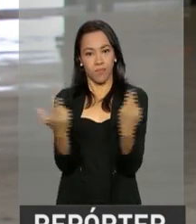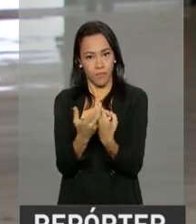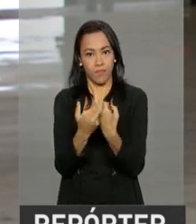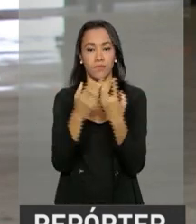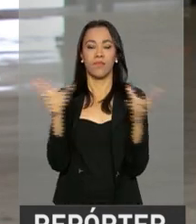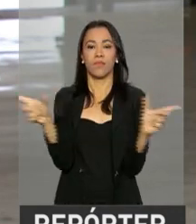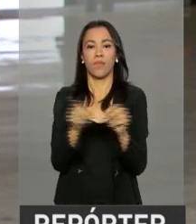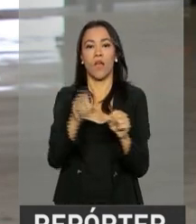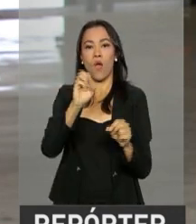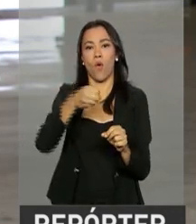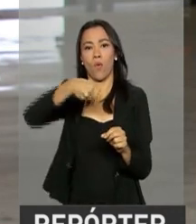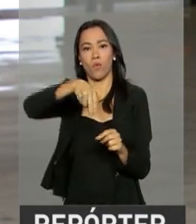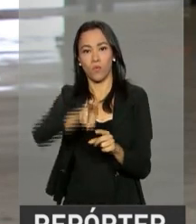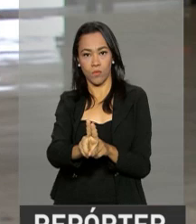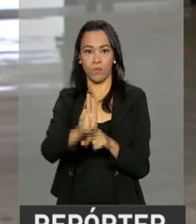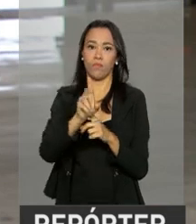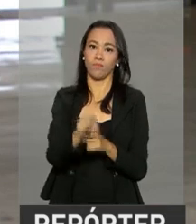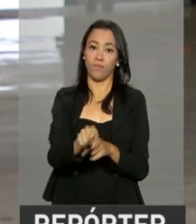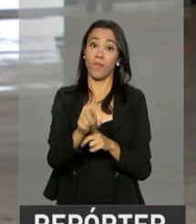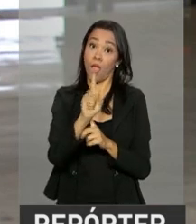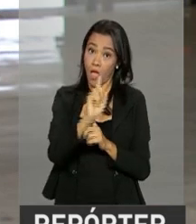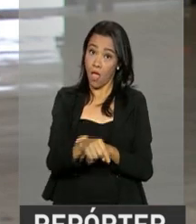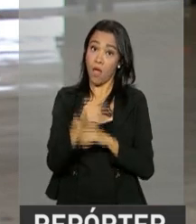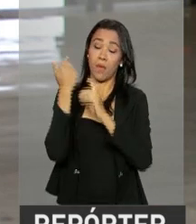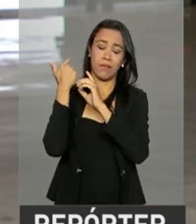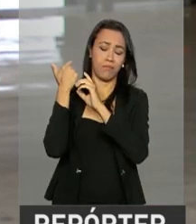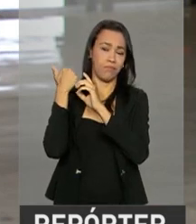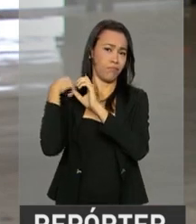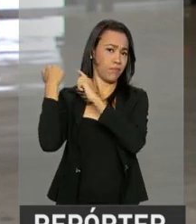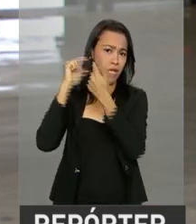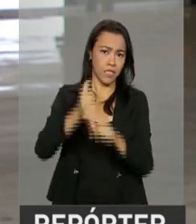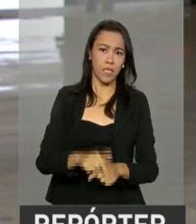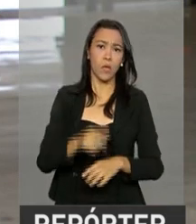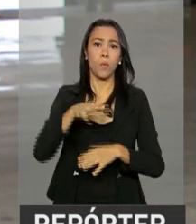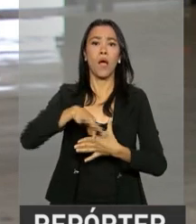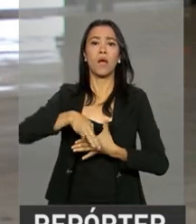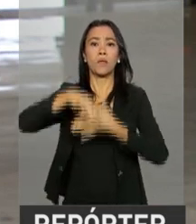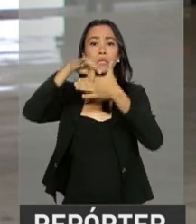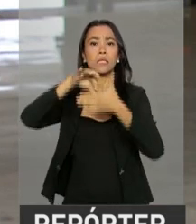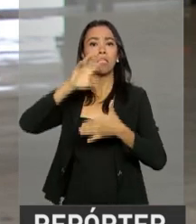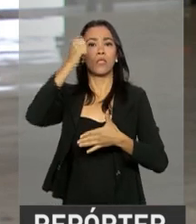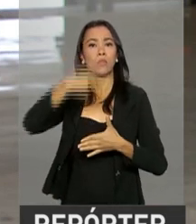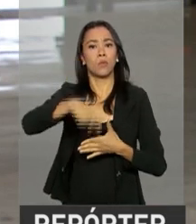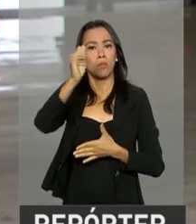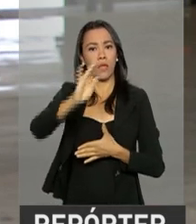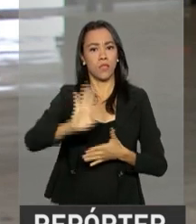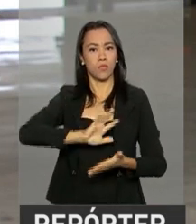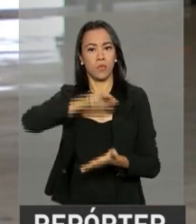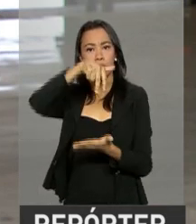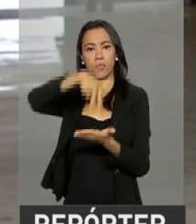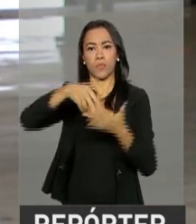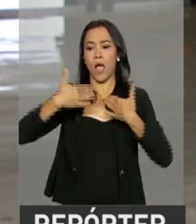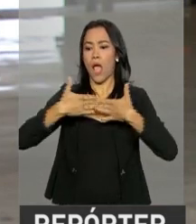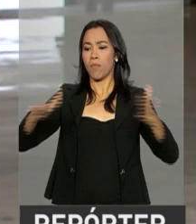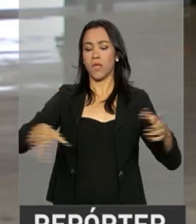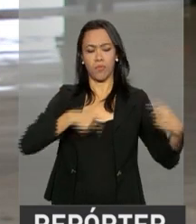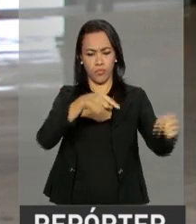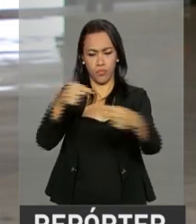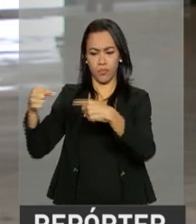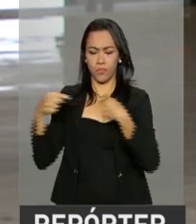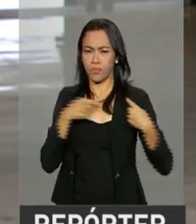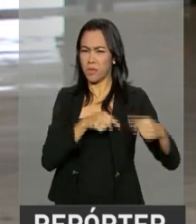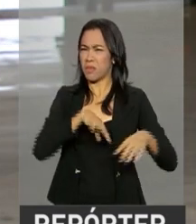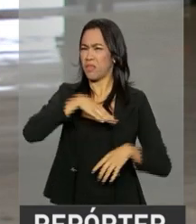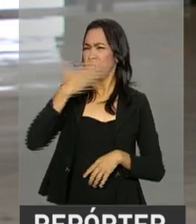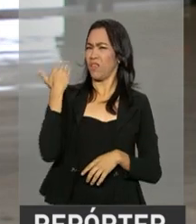geral das Nações Unidas isso inclusive é uma tradição um representante brasileiro abrir os debates entre os países na ONU vem desde